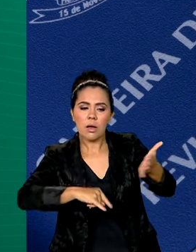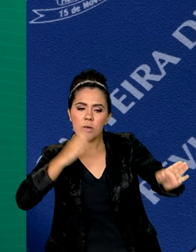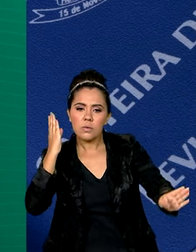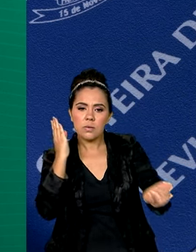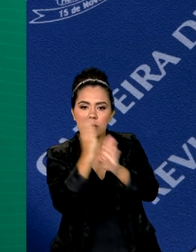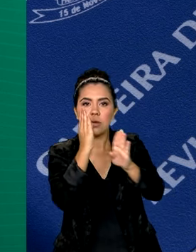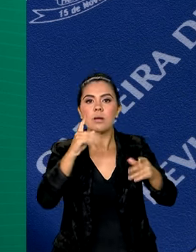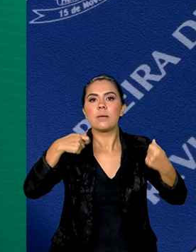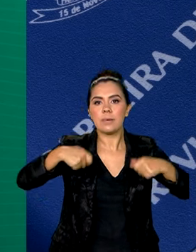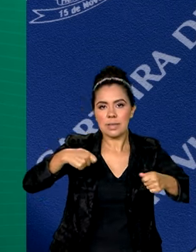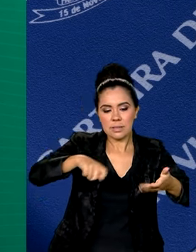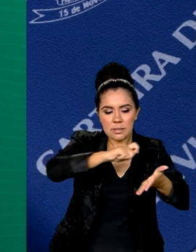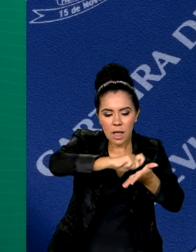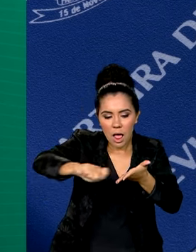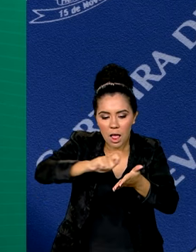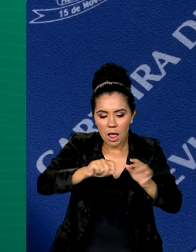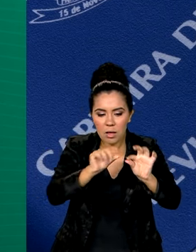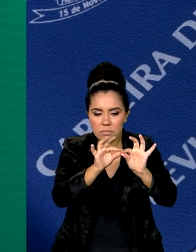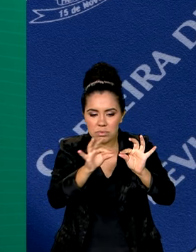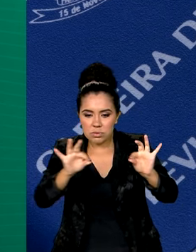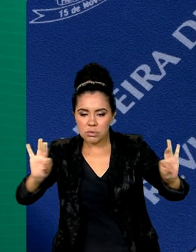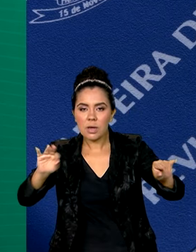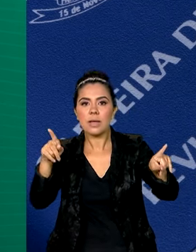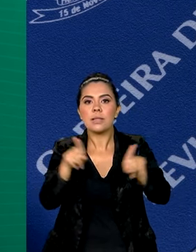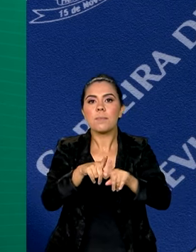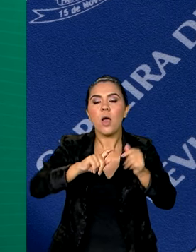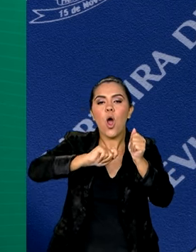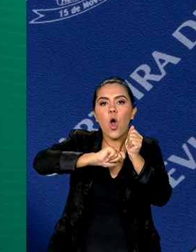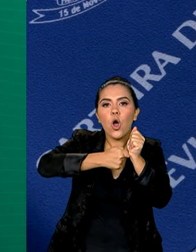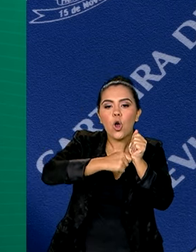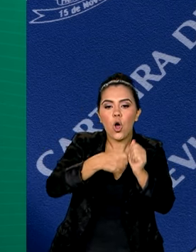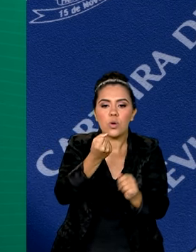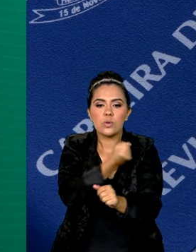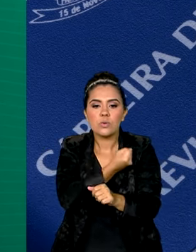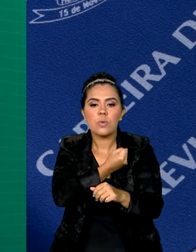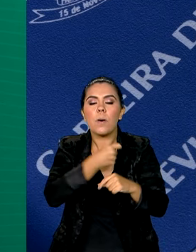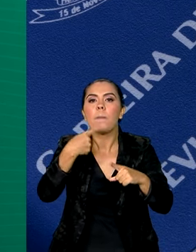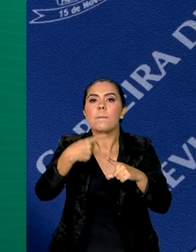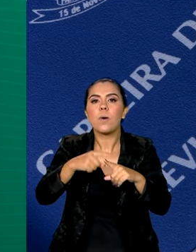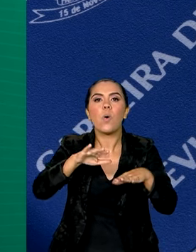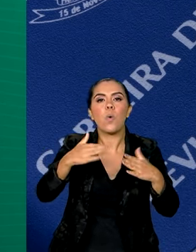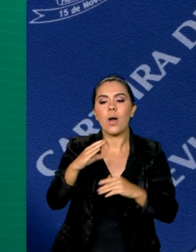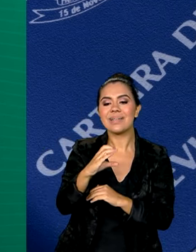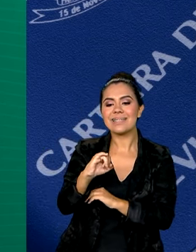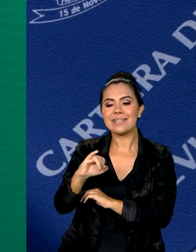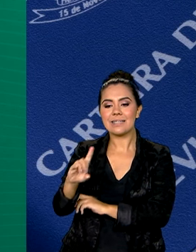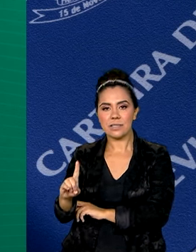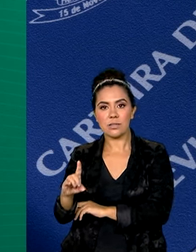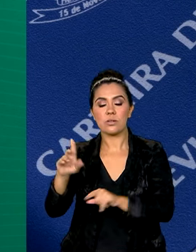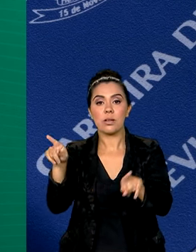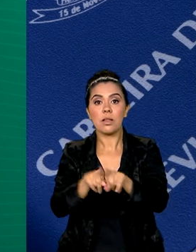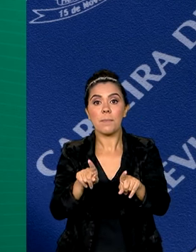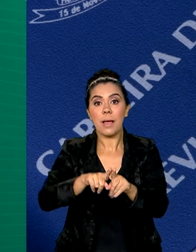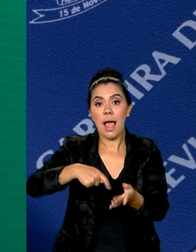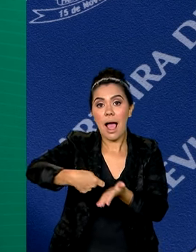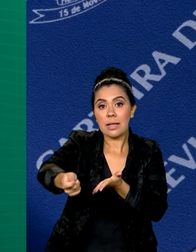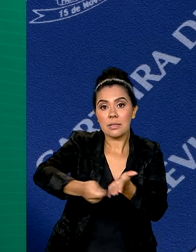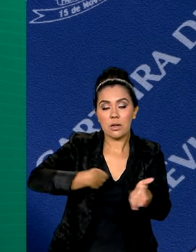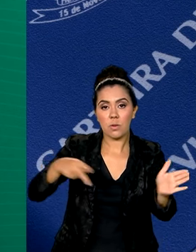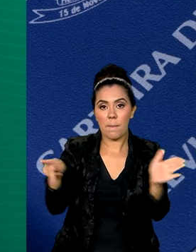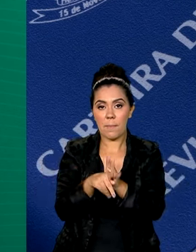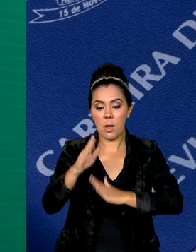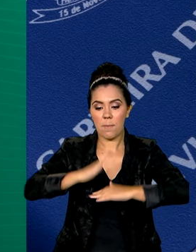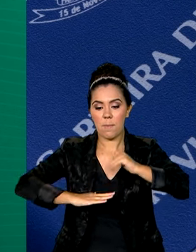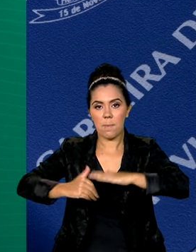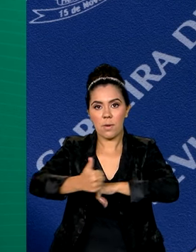extenso ou código da Classificação Internacional de Doenças. Assinatura do profissional que emitiu,